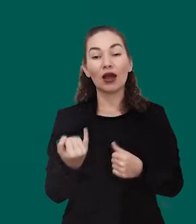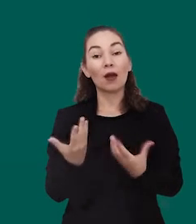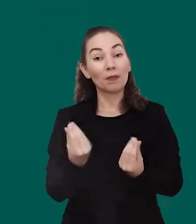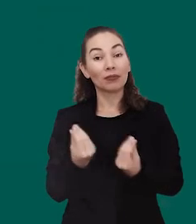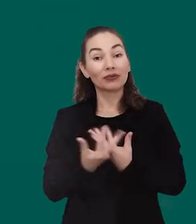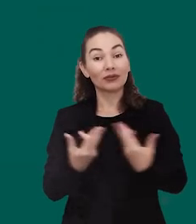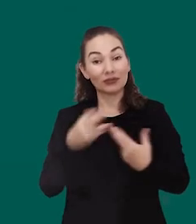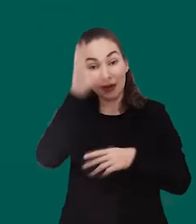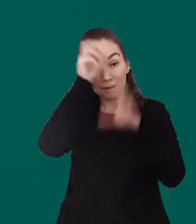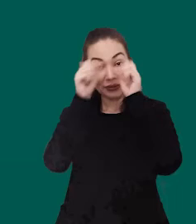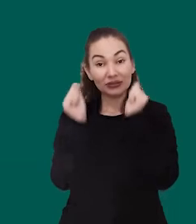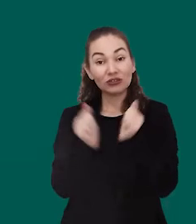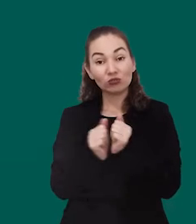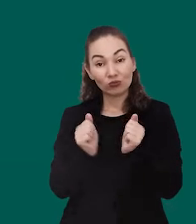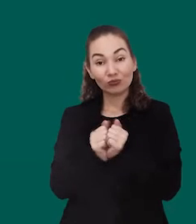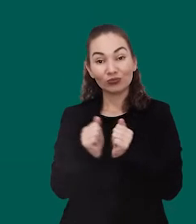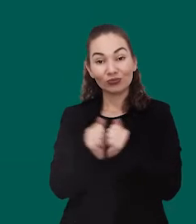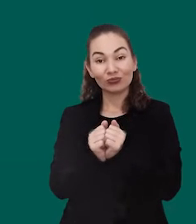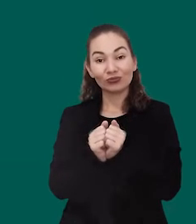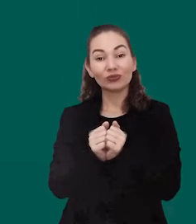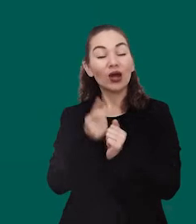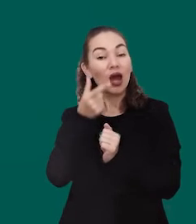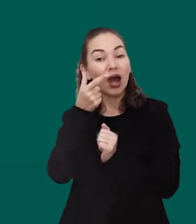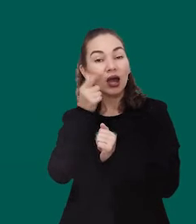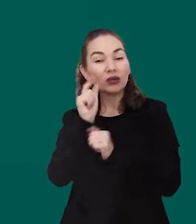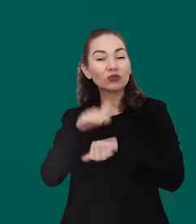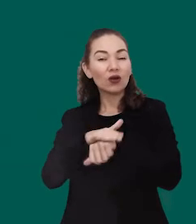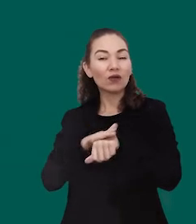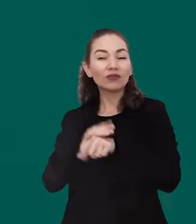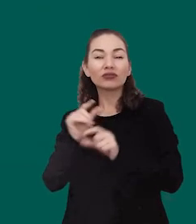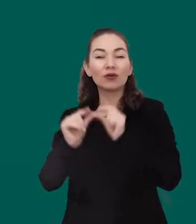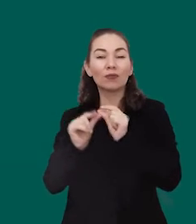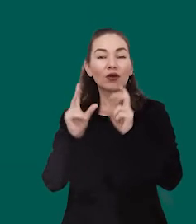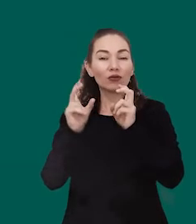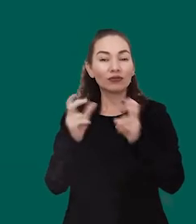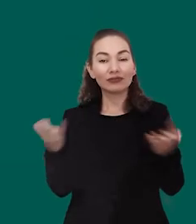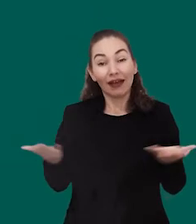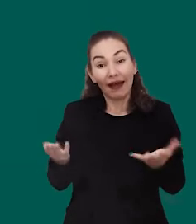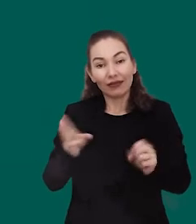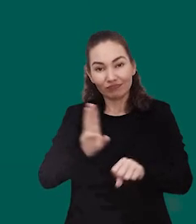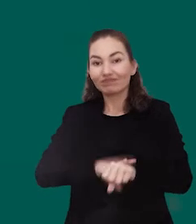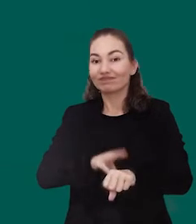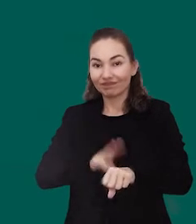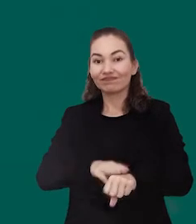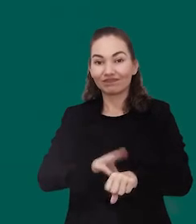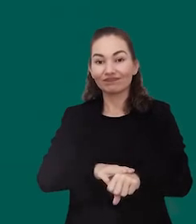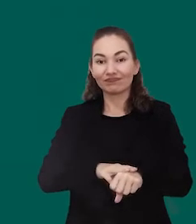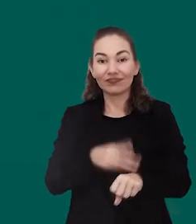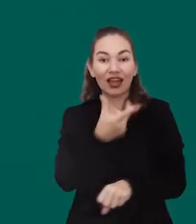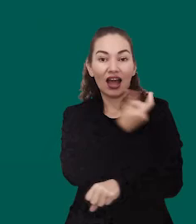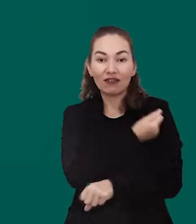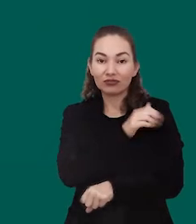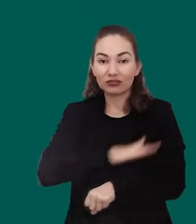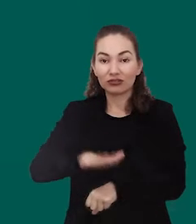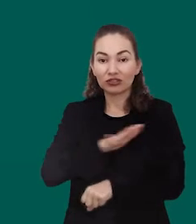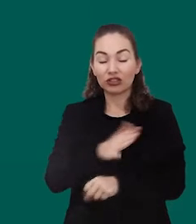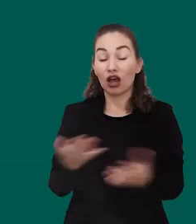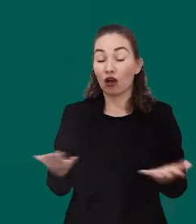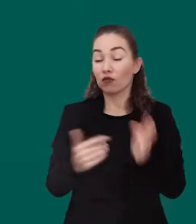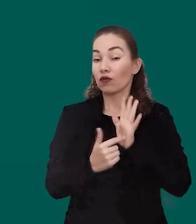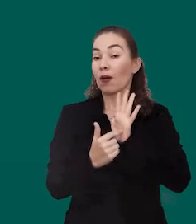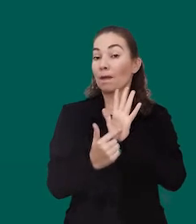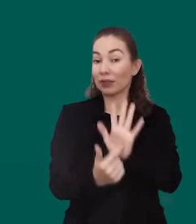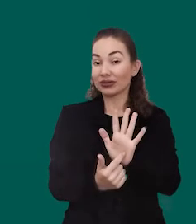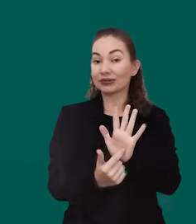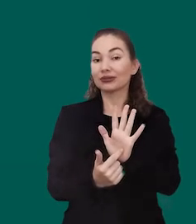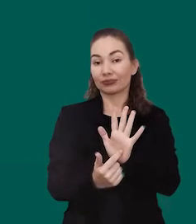aprender junto e conseguir conversar um pouquinho sobre esse que é o tema do momento, né? As vacinas de um modo geral. Então, eu vou apresentar aqui a minha